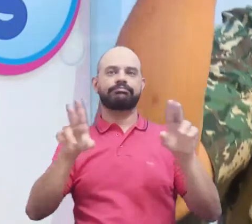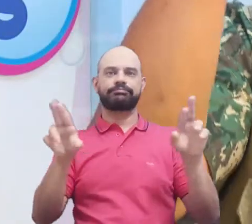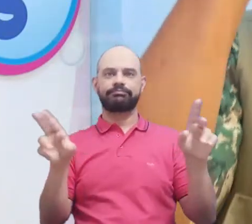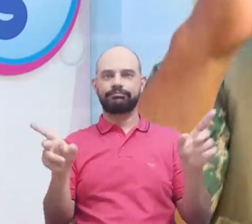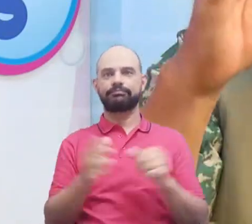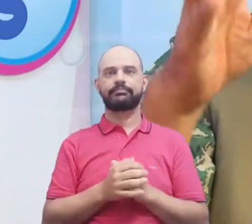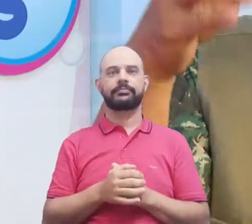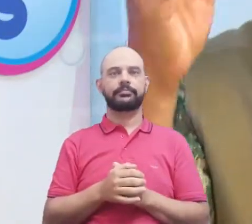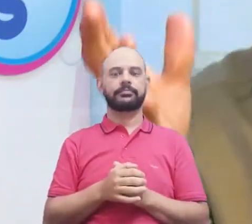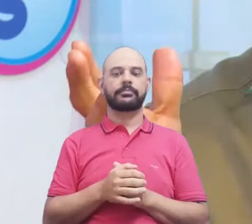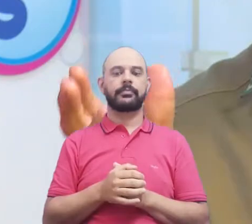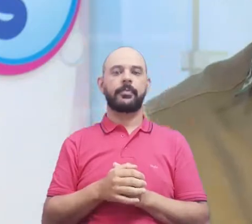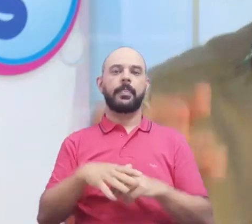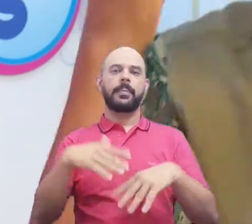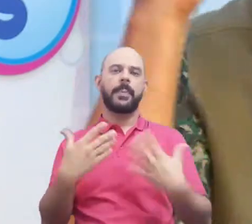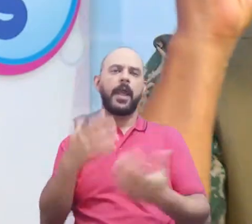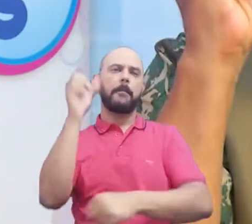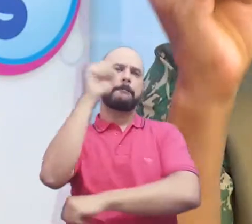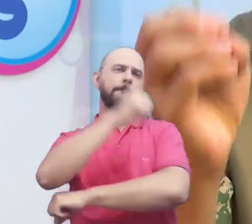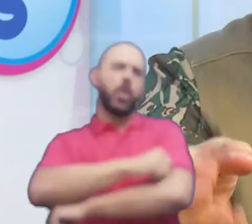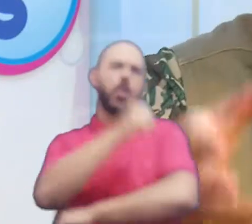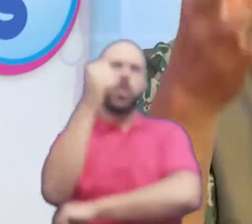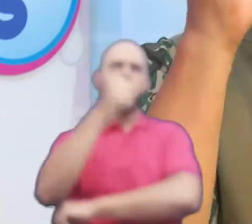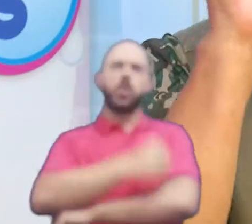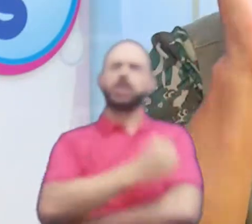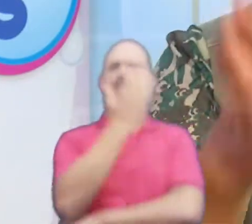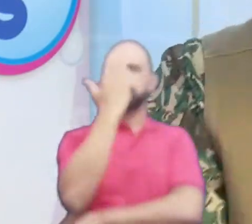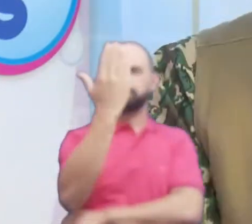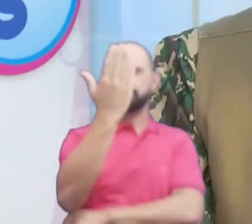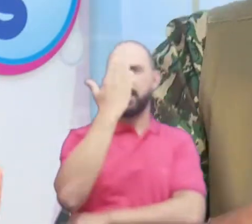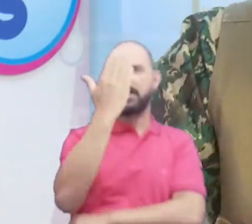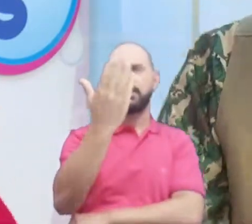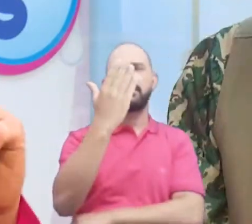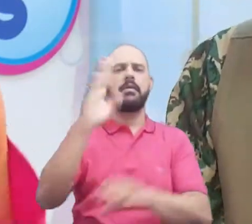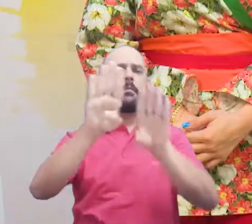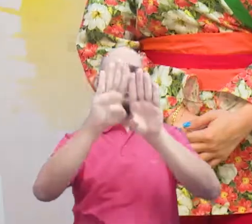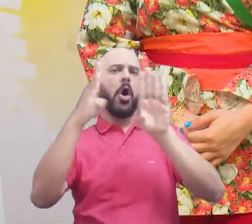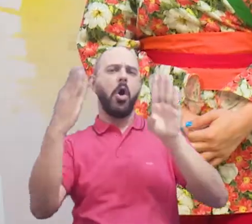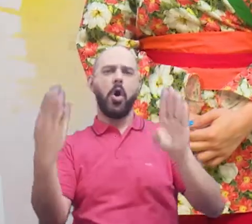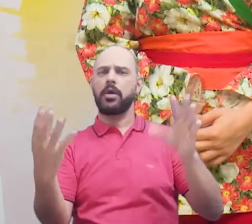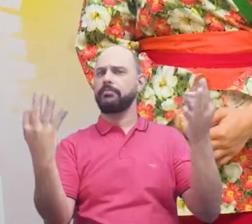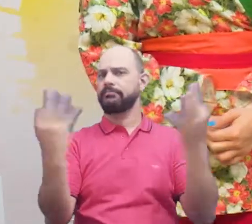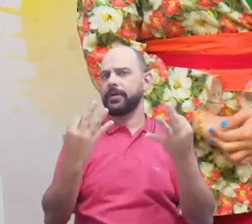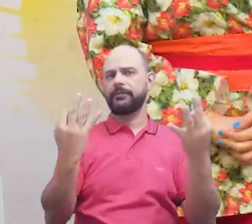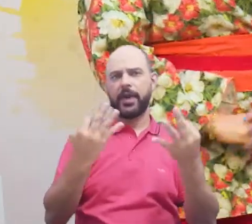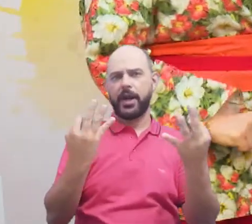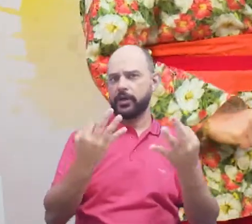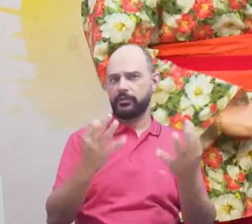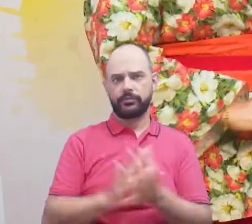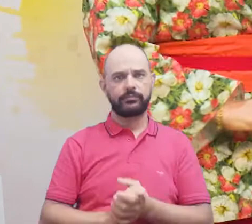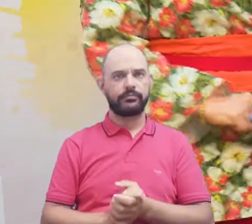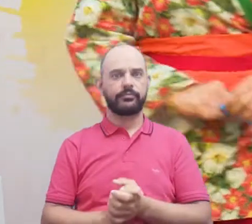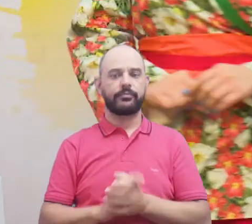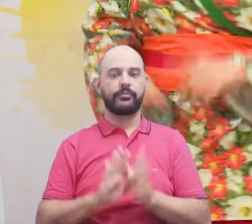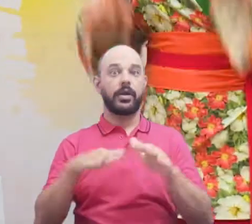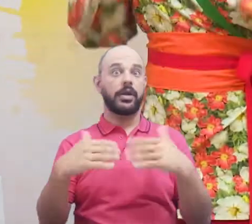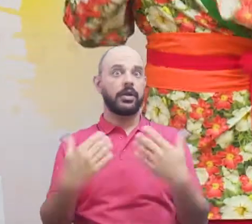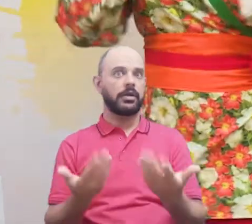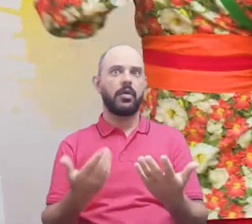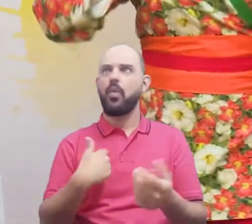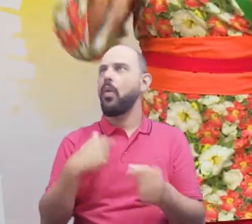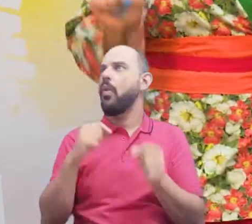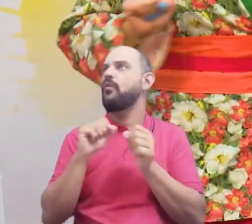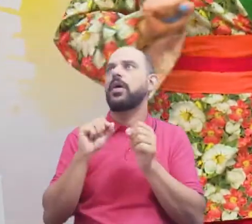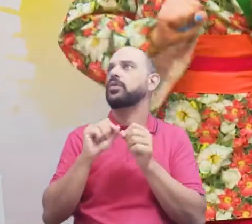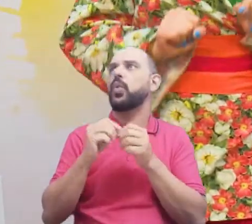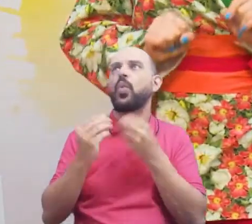Portas, janelas, espelhos são perfeitos para isso. E como eu faço isso?